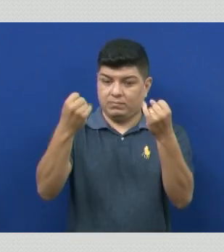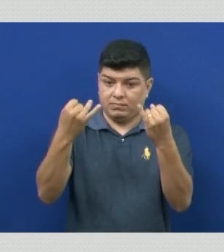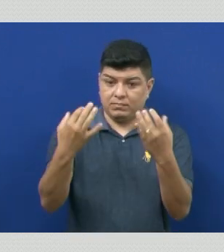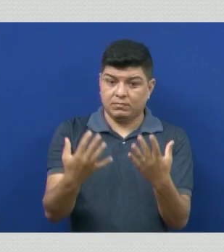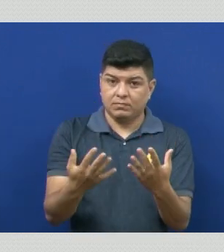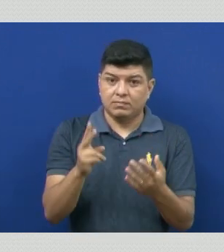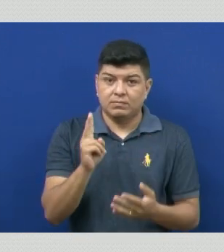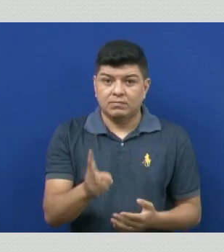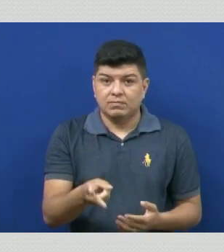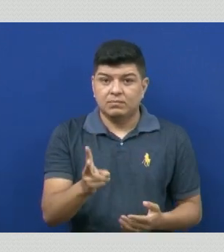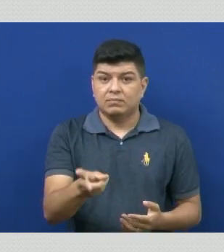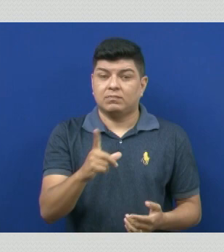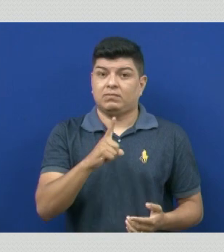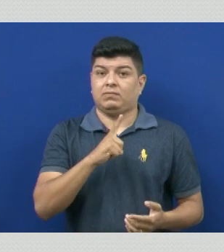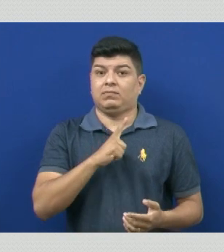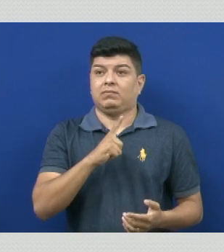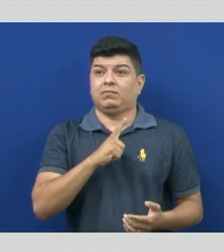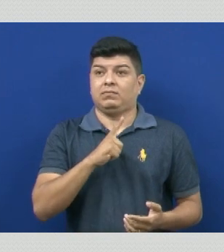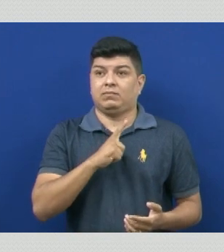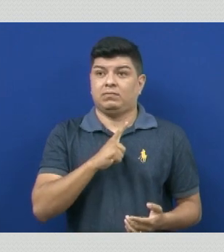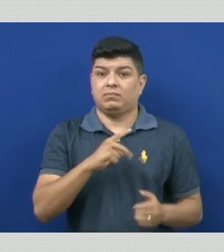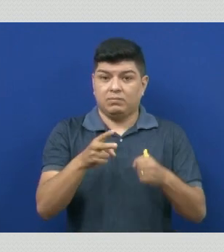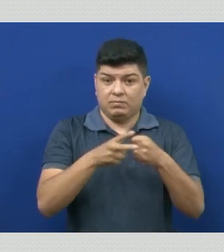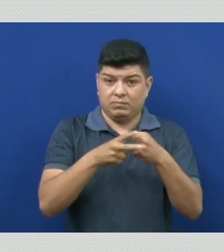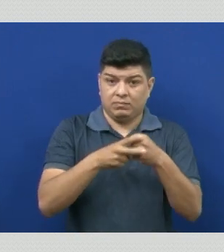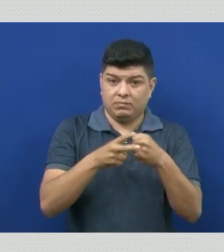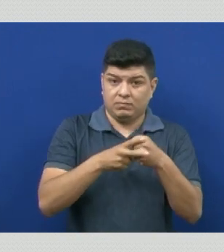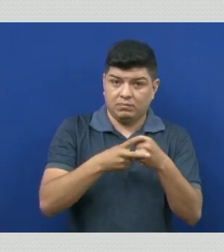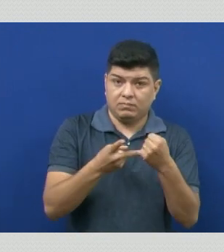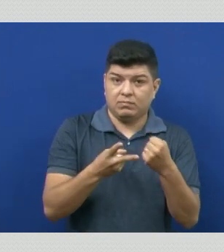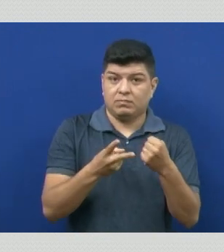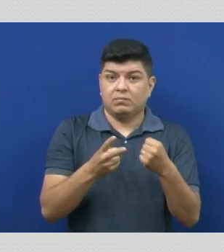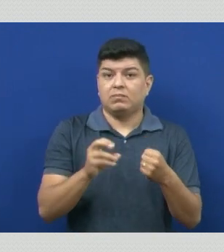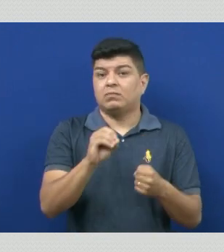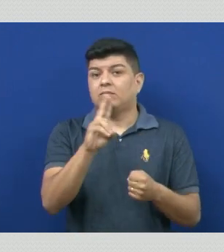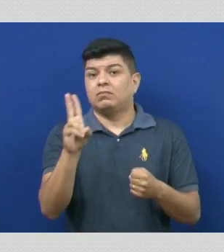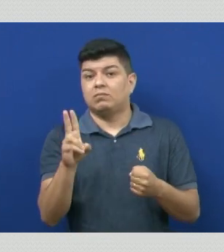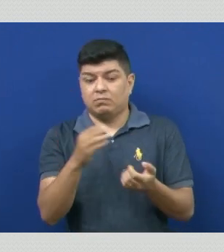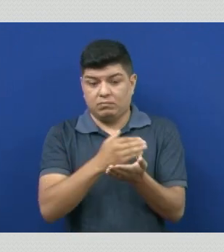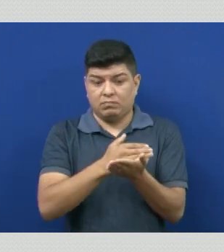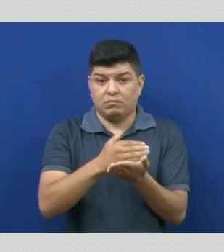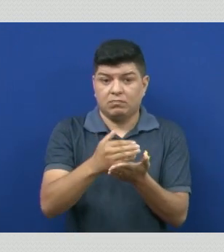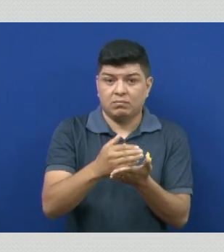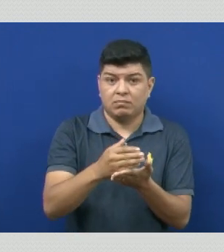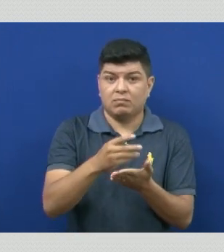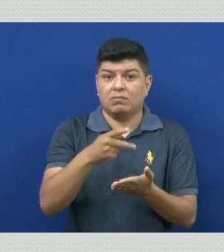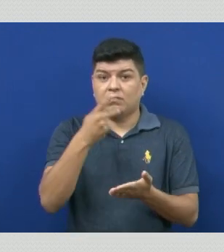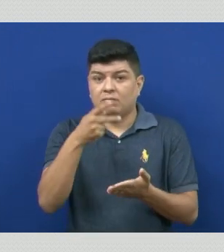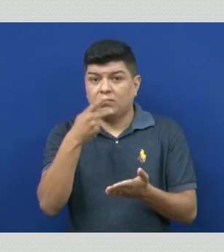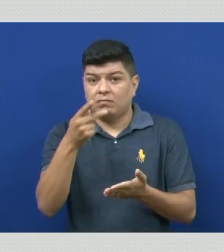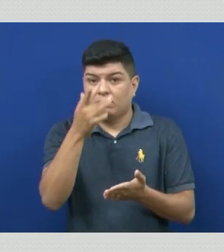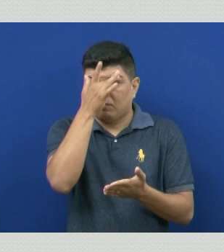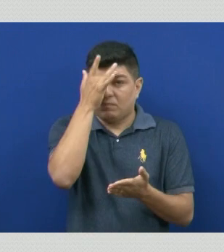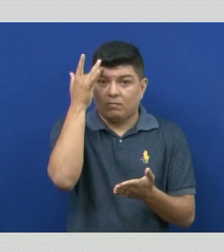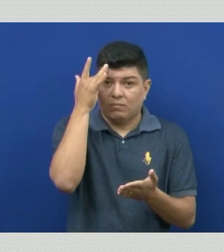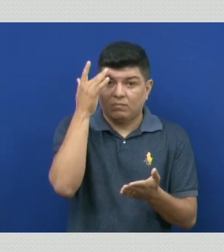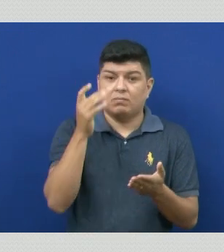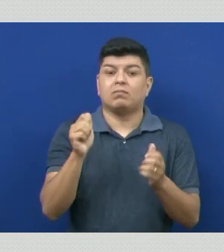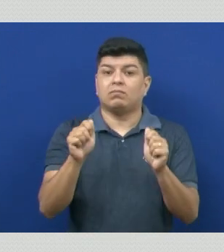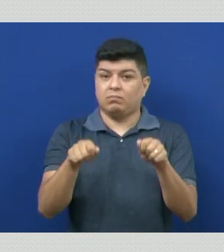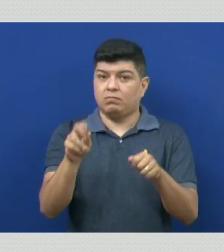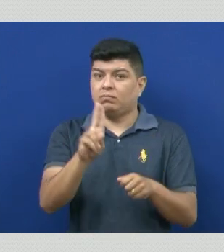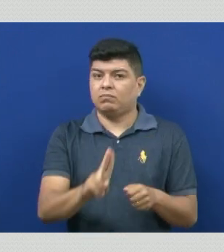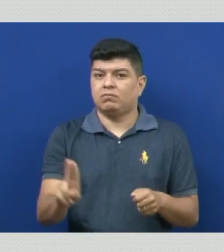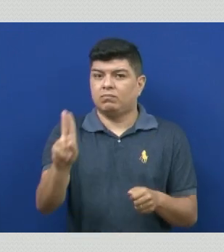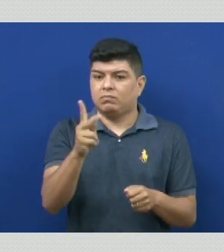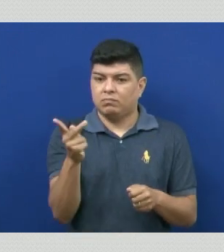sempre que houver um verbo de interlocução, ou seja, quando for iniciar a fala do personagem, nós poderemos contar com os 2